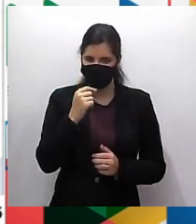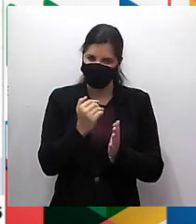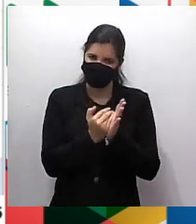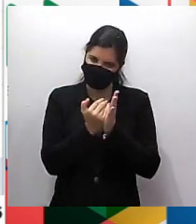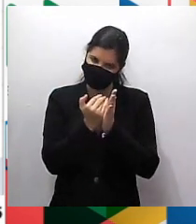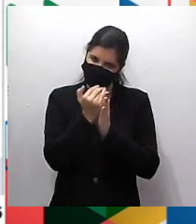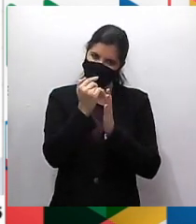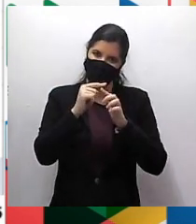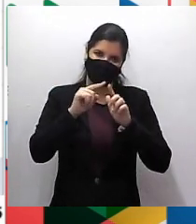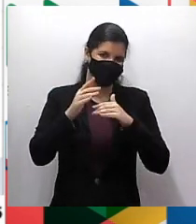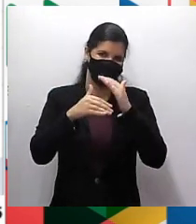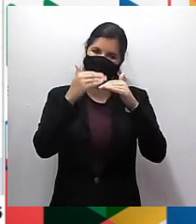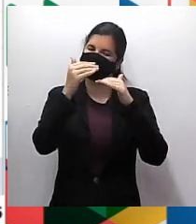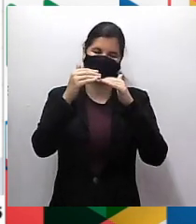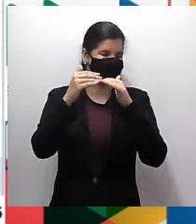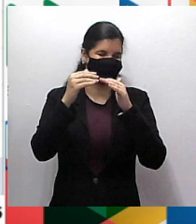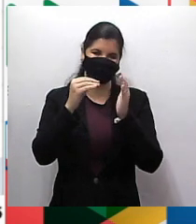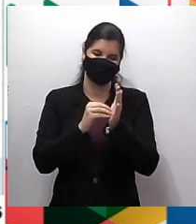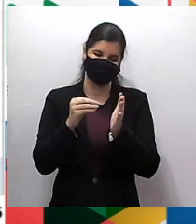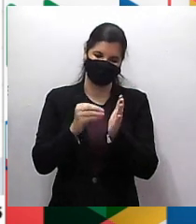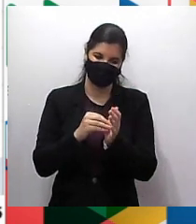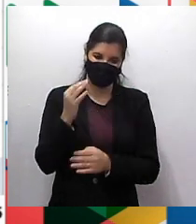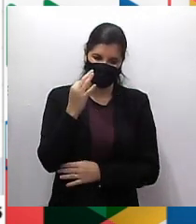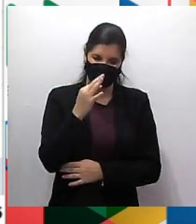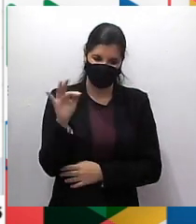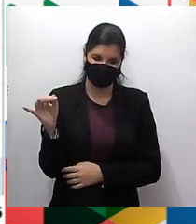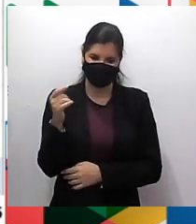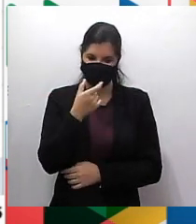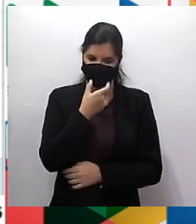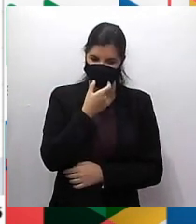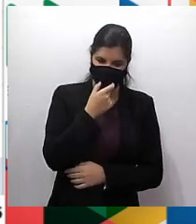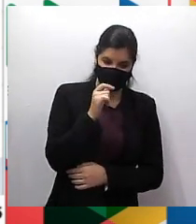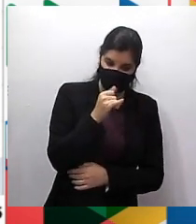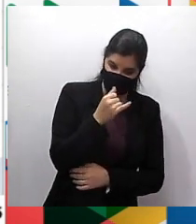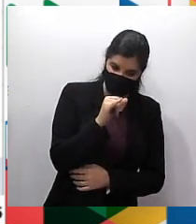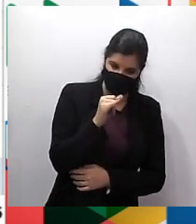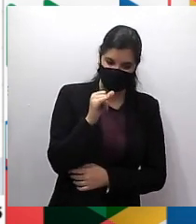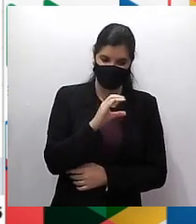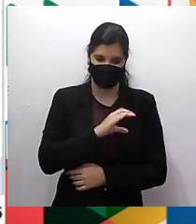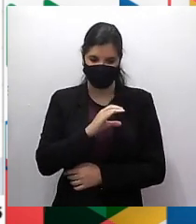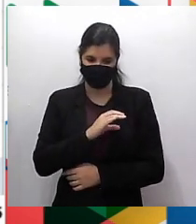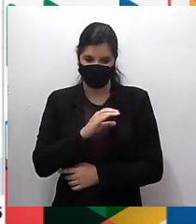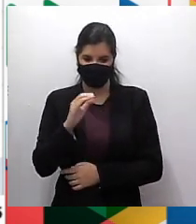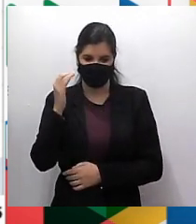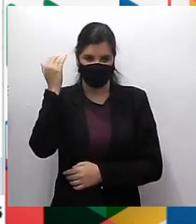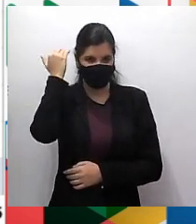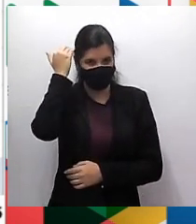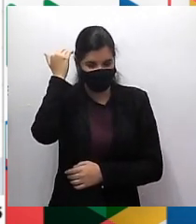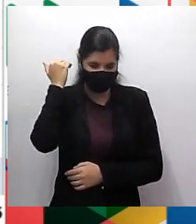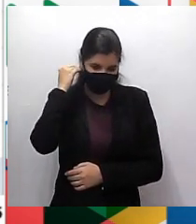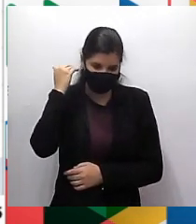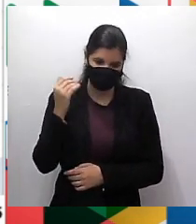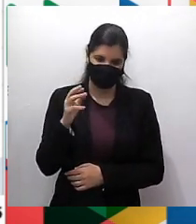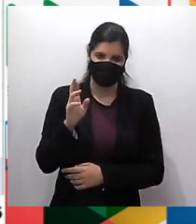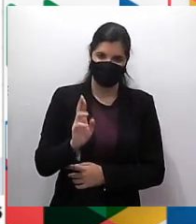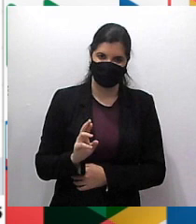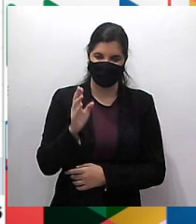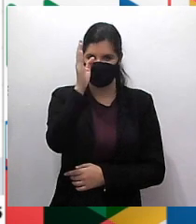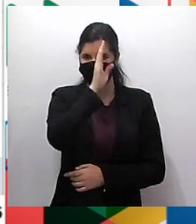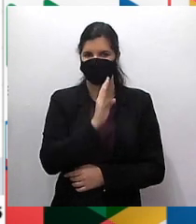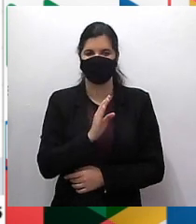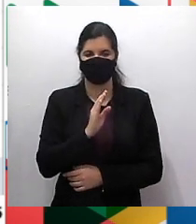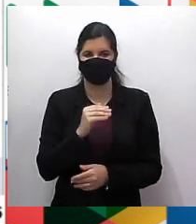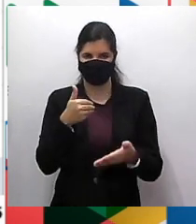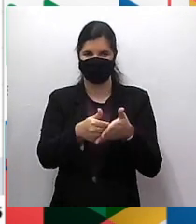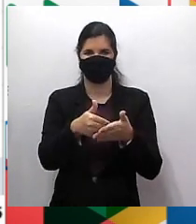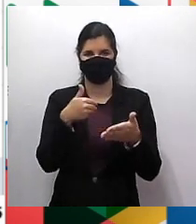mas também não desenvolve, tá? França, Itália, Canadá, Coreia do Sul, Rússia e Brasil, bem próximos, são